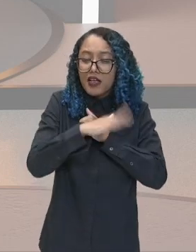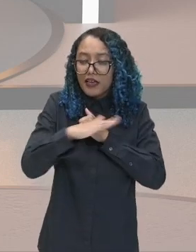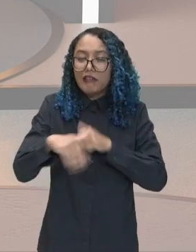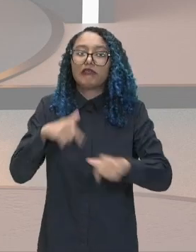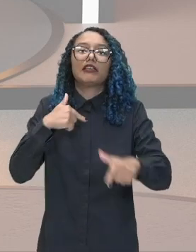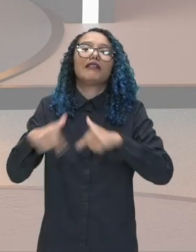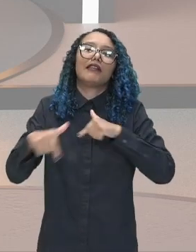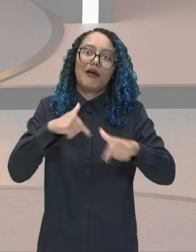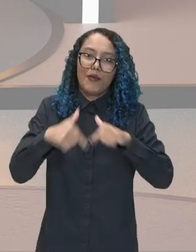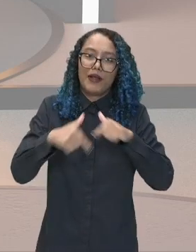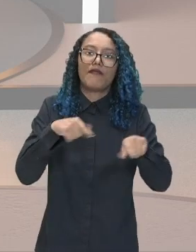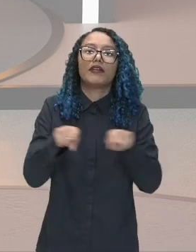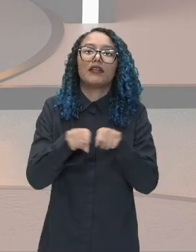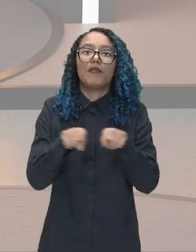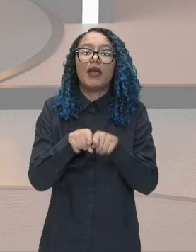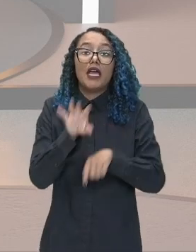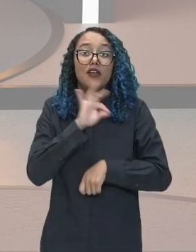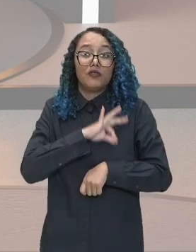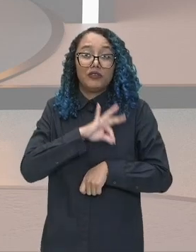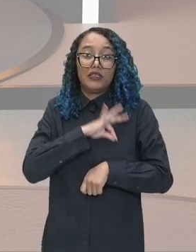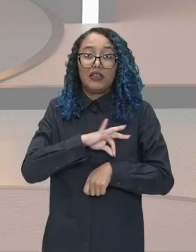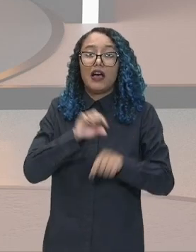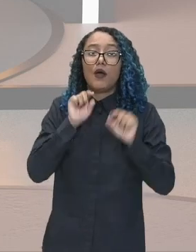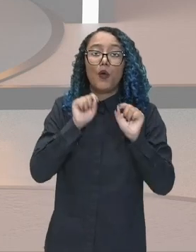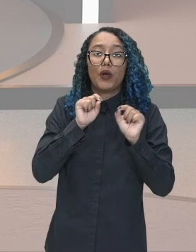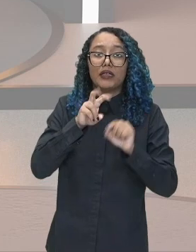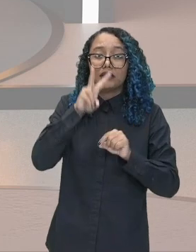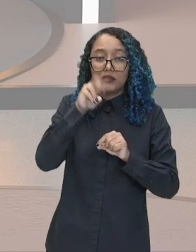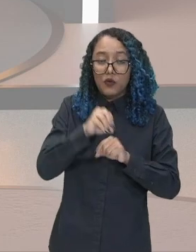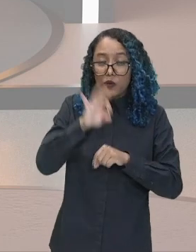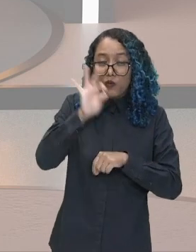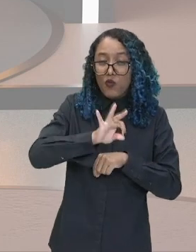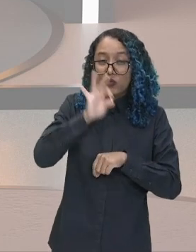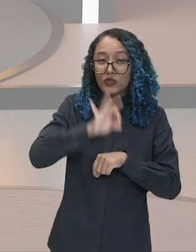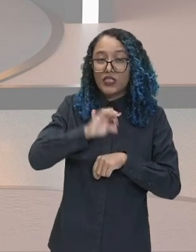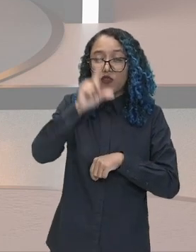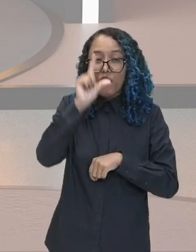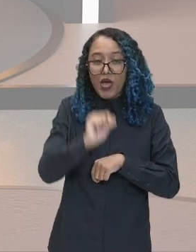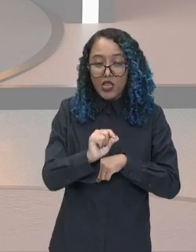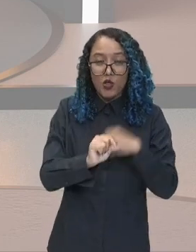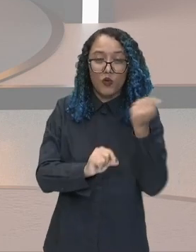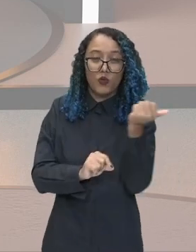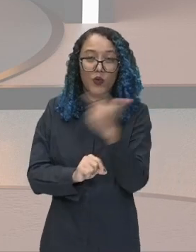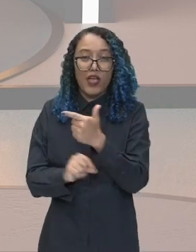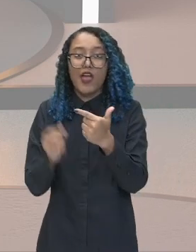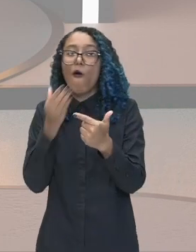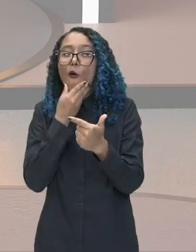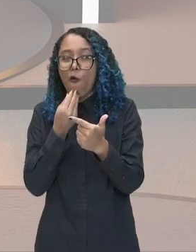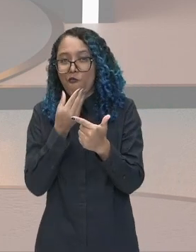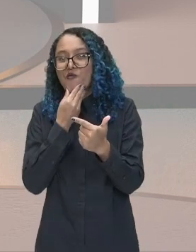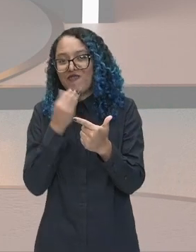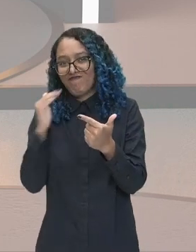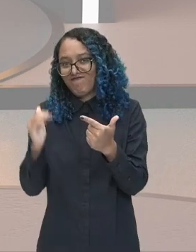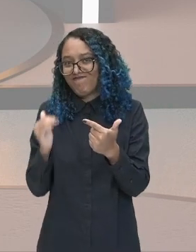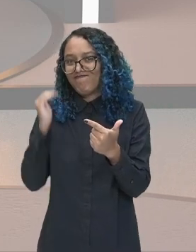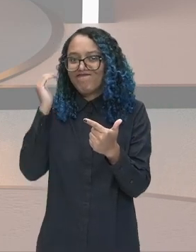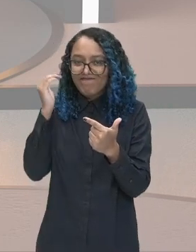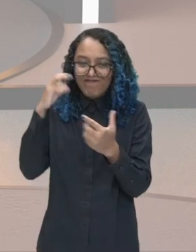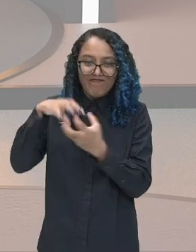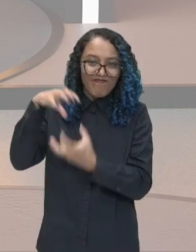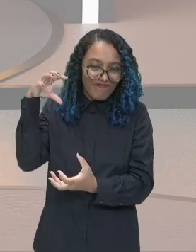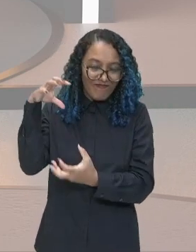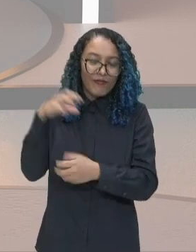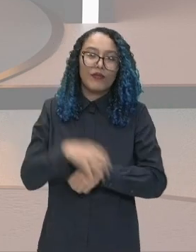seus salários eram pelo menos 50% menores do que os dos homens adultos. O que fazia